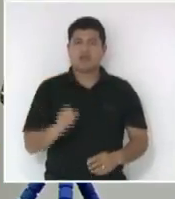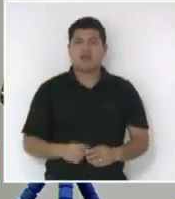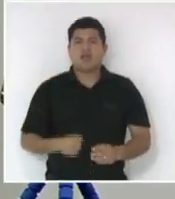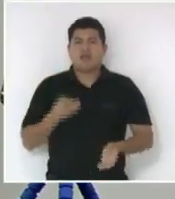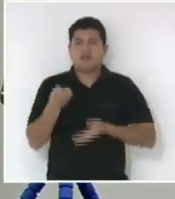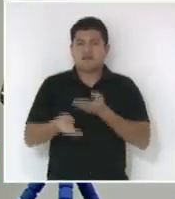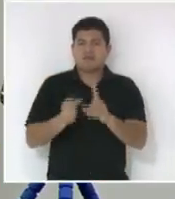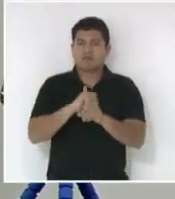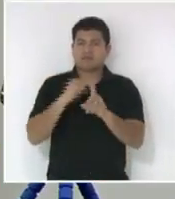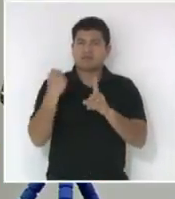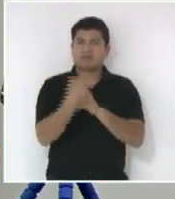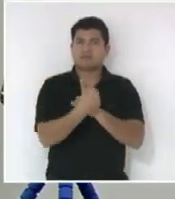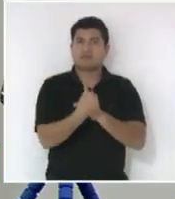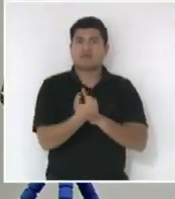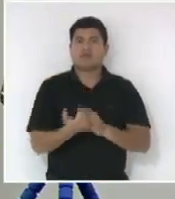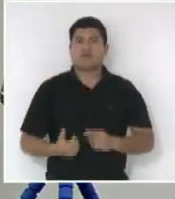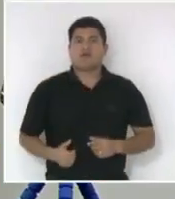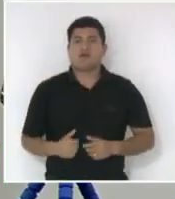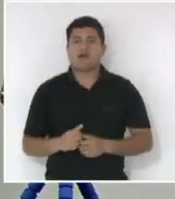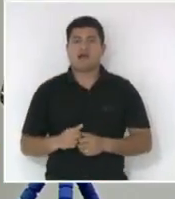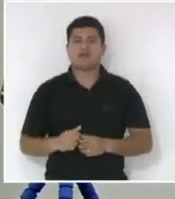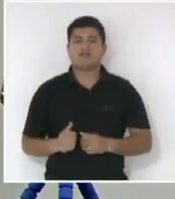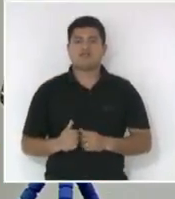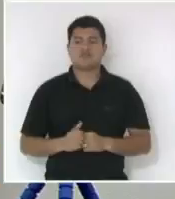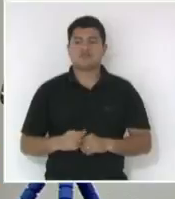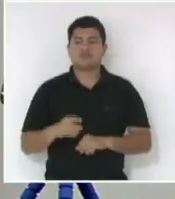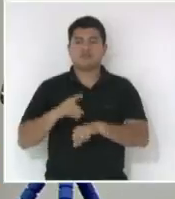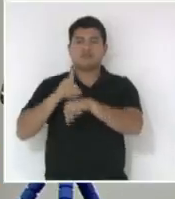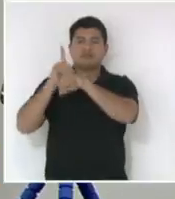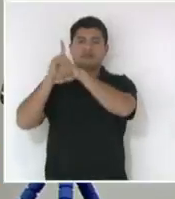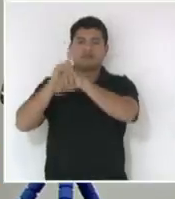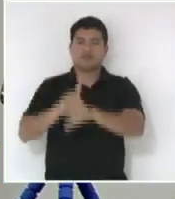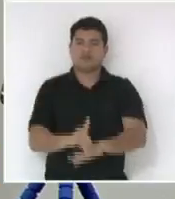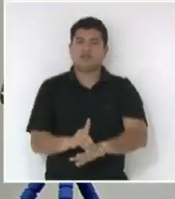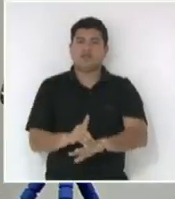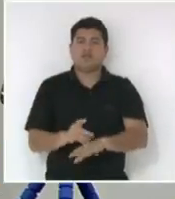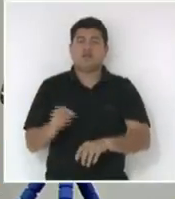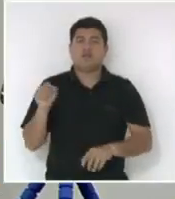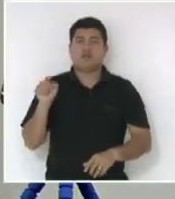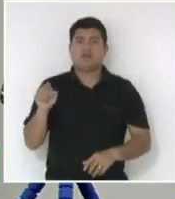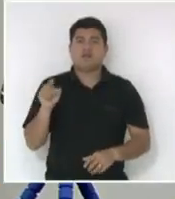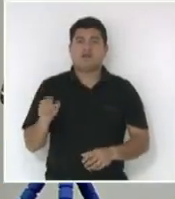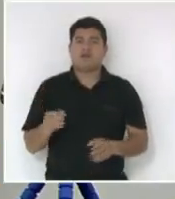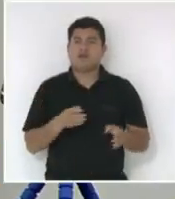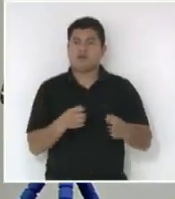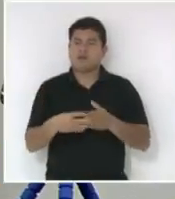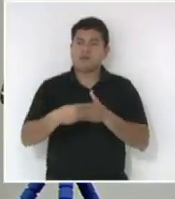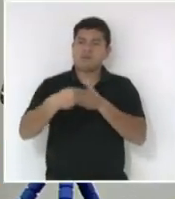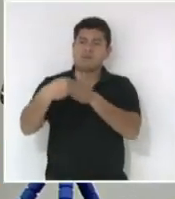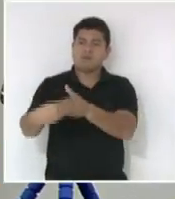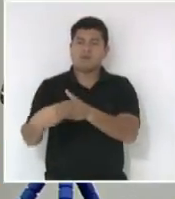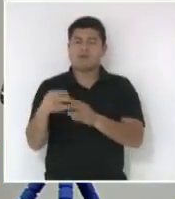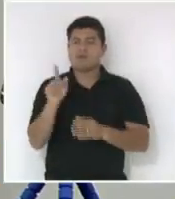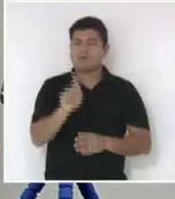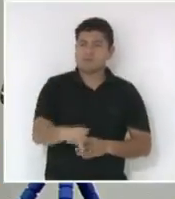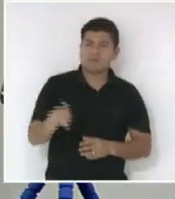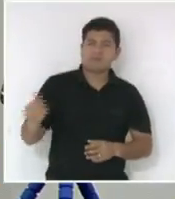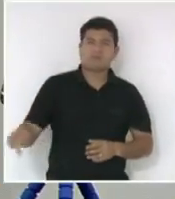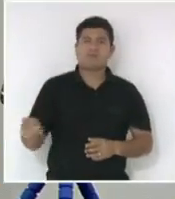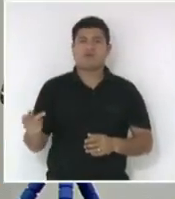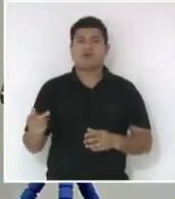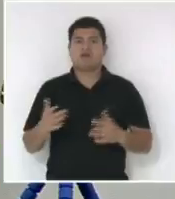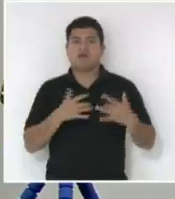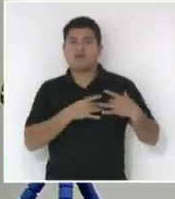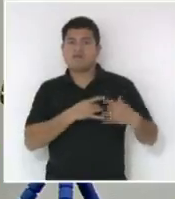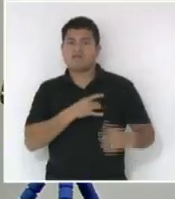da Arquidiocesana ASA, que administra o CRAI, encaminha os imigrantes a professores,